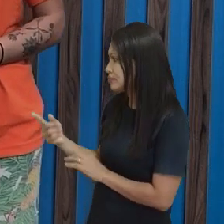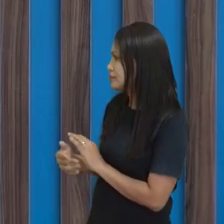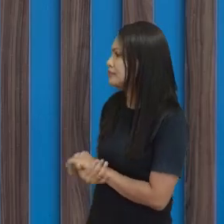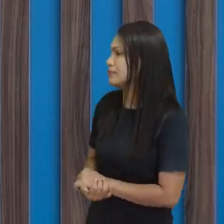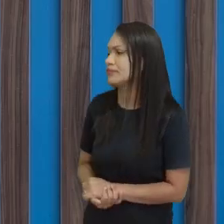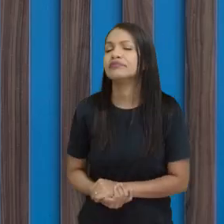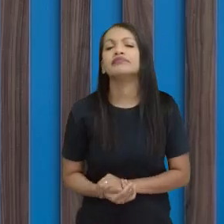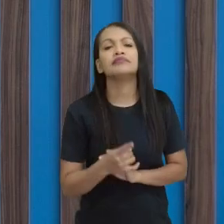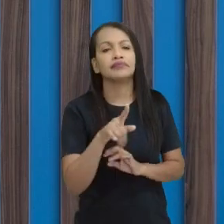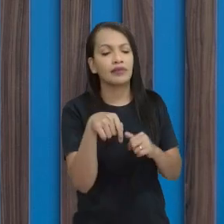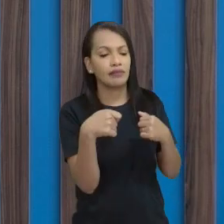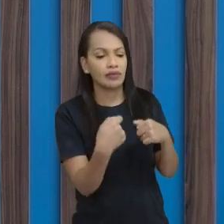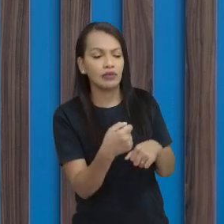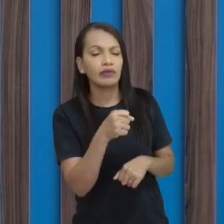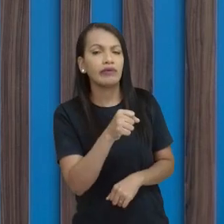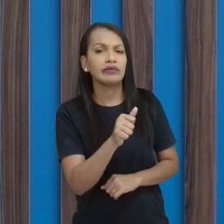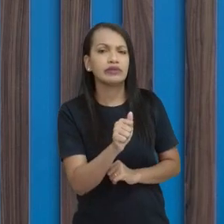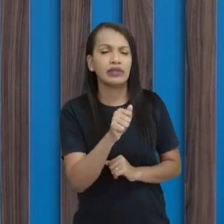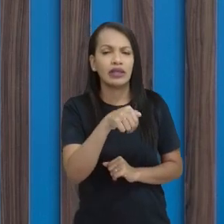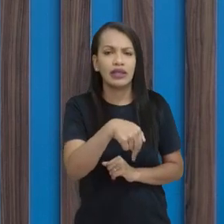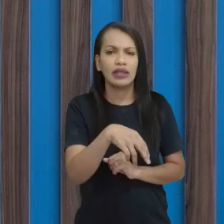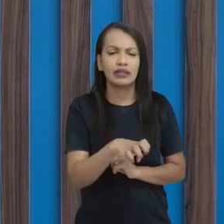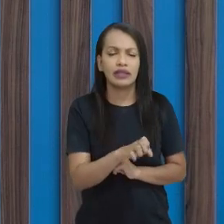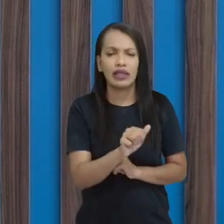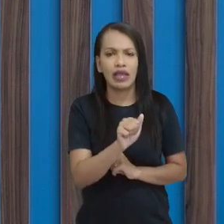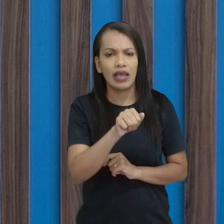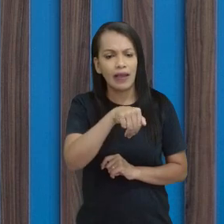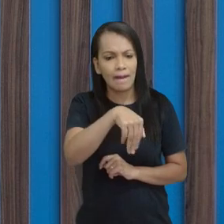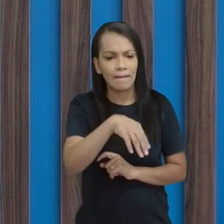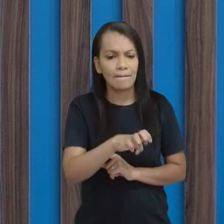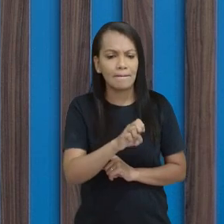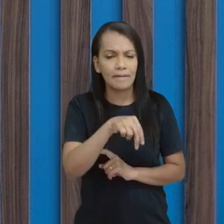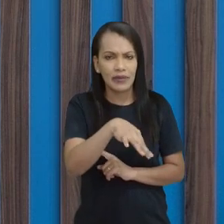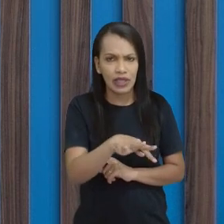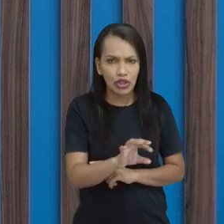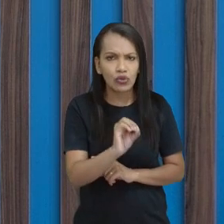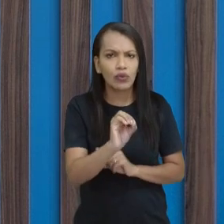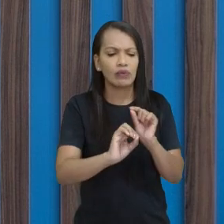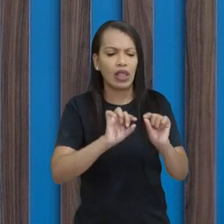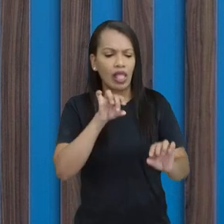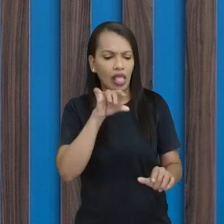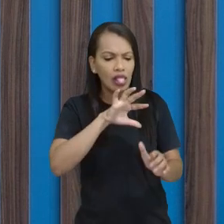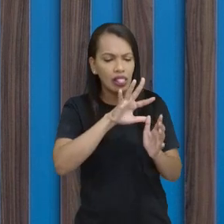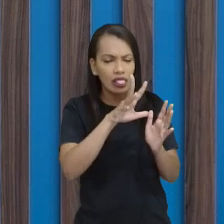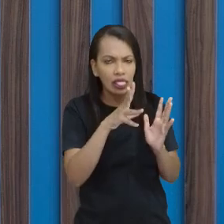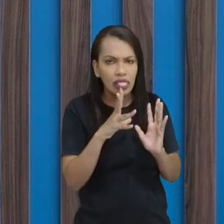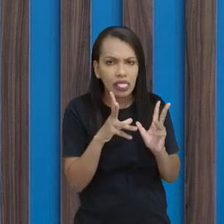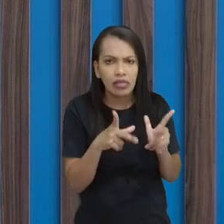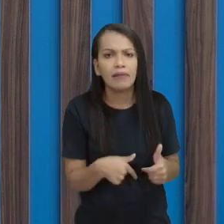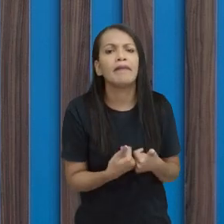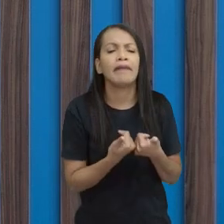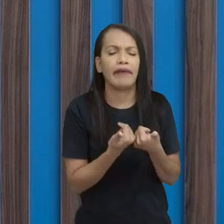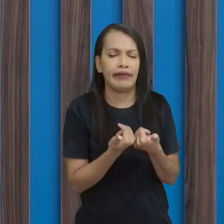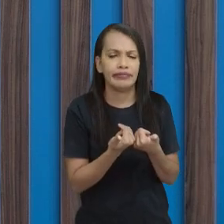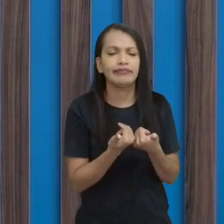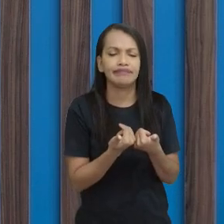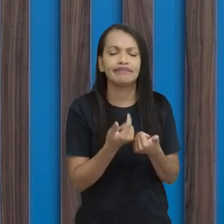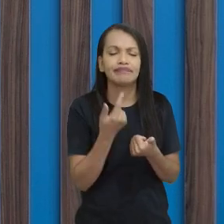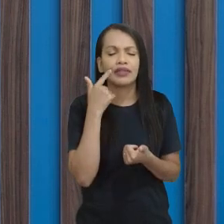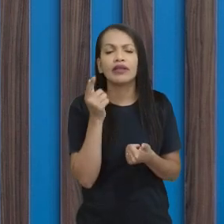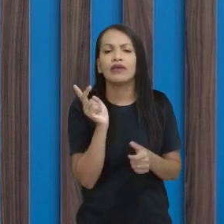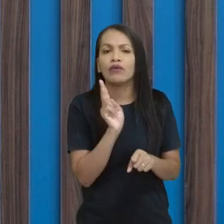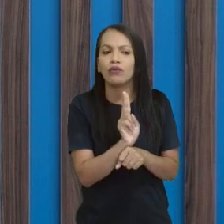saneamento básico também, não é, professora? Da nascente até chegar aqui no Recife é uma extensão de mais ou menos uns